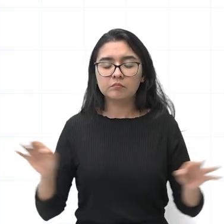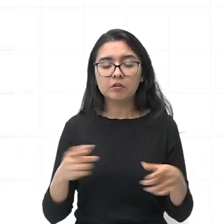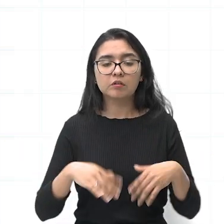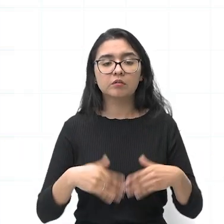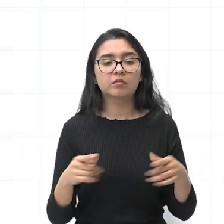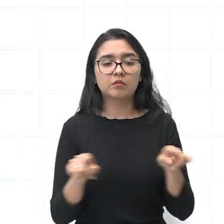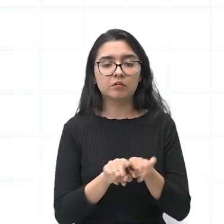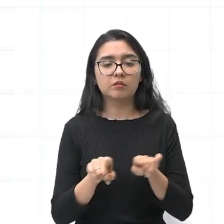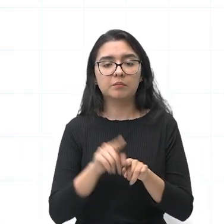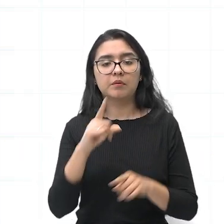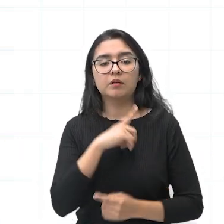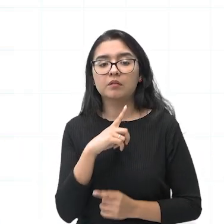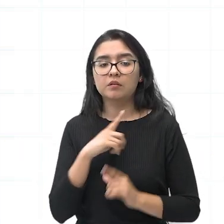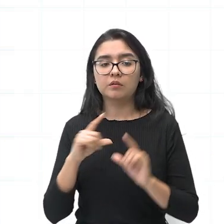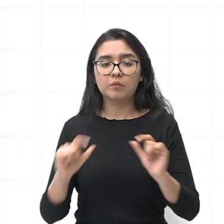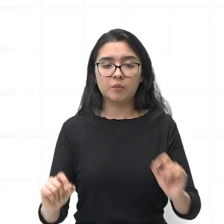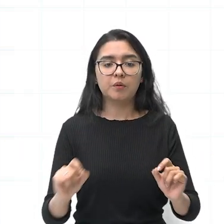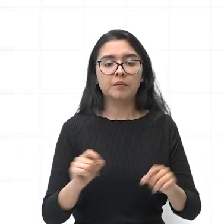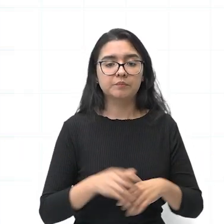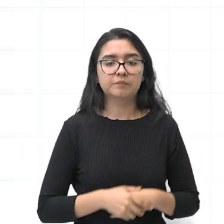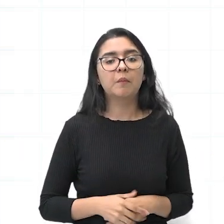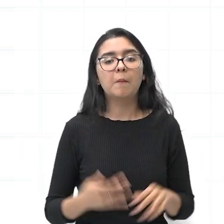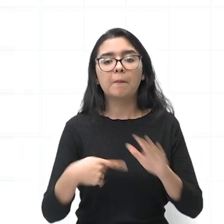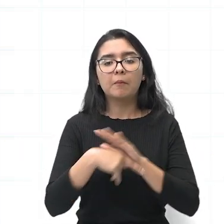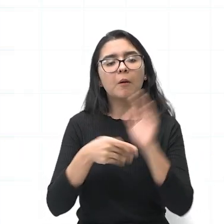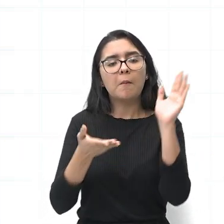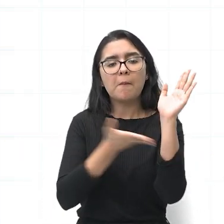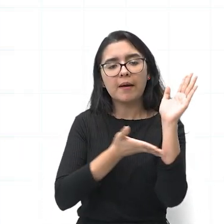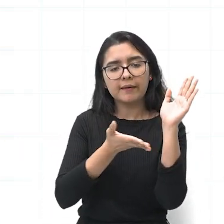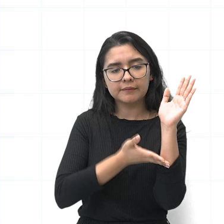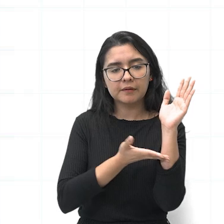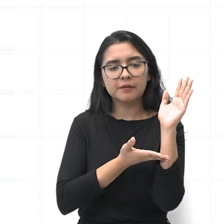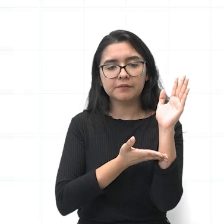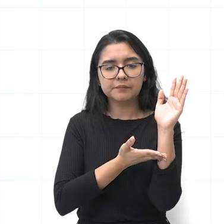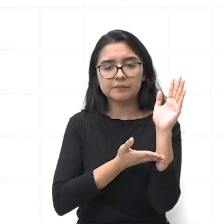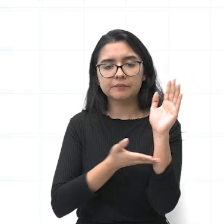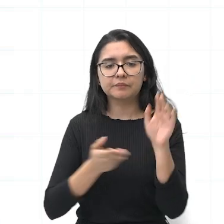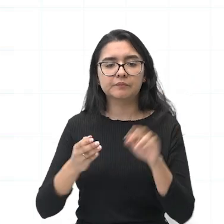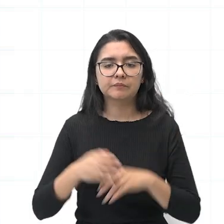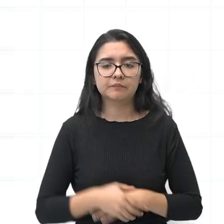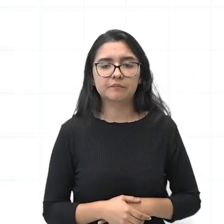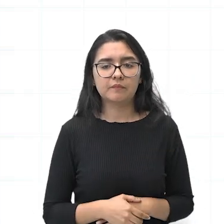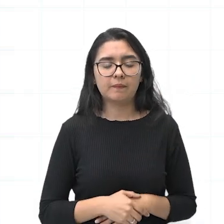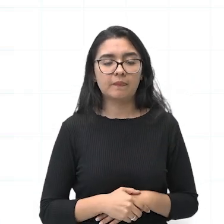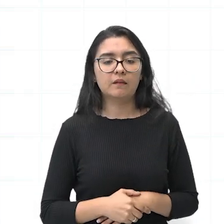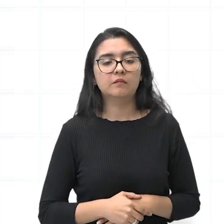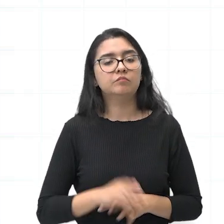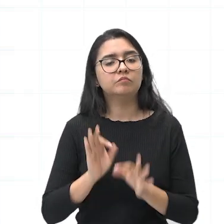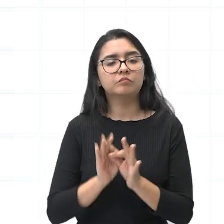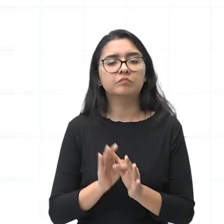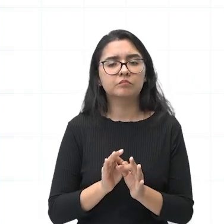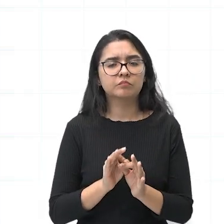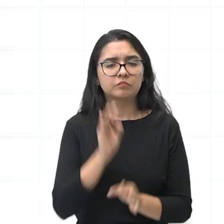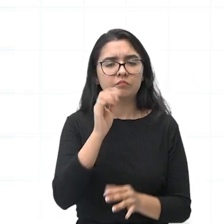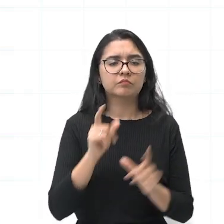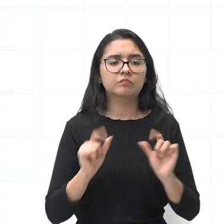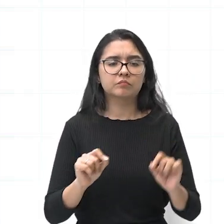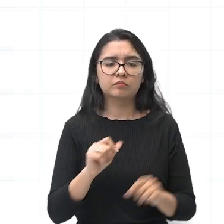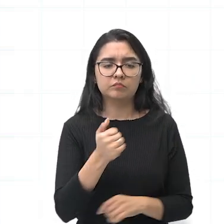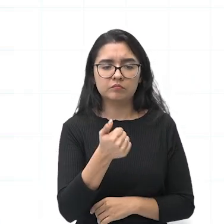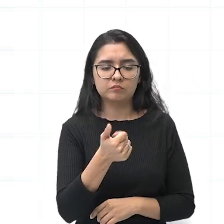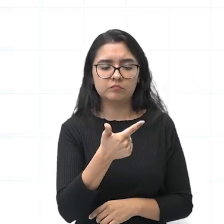delimitado aí por separadores, em geral de madeira, ok? Com altura de pelo menos